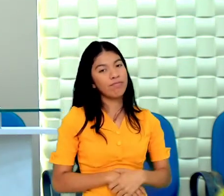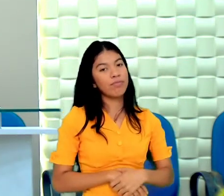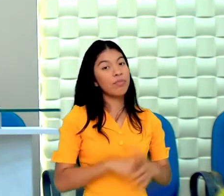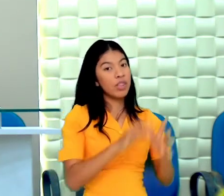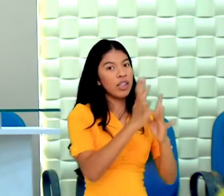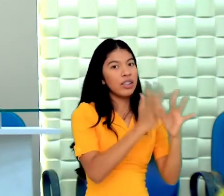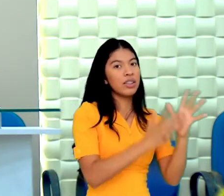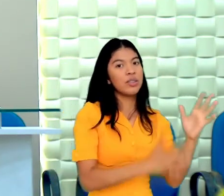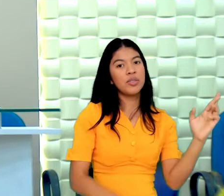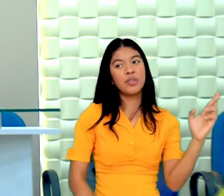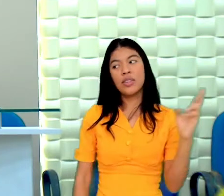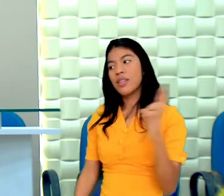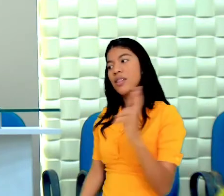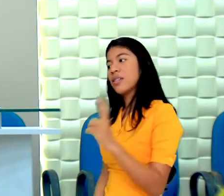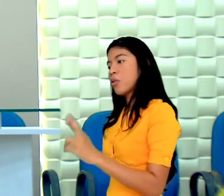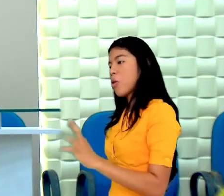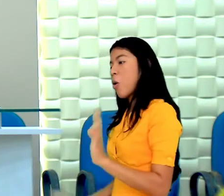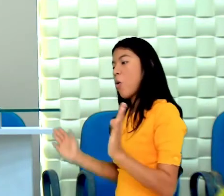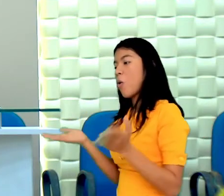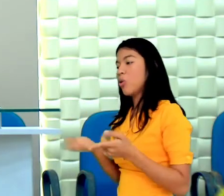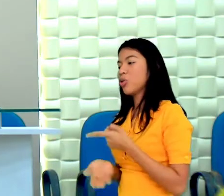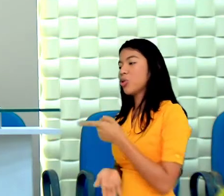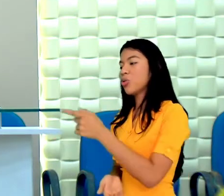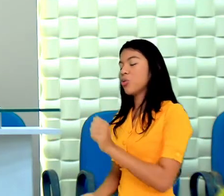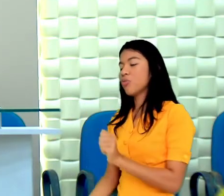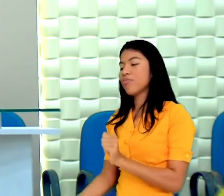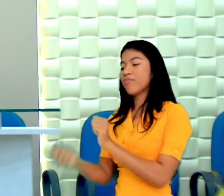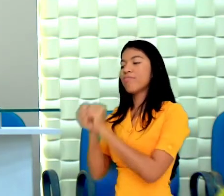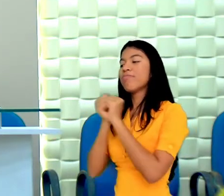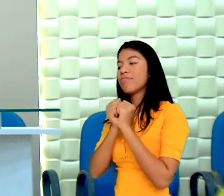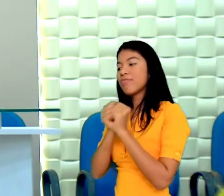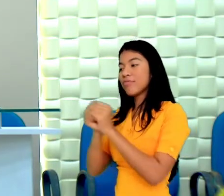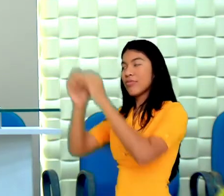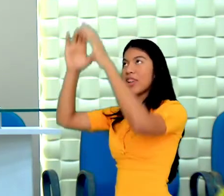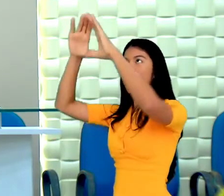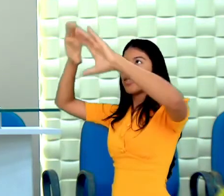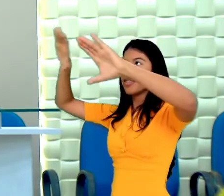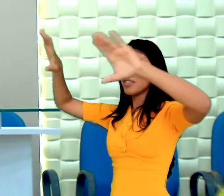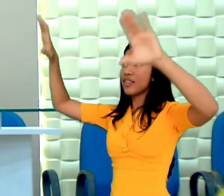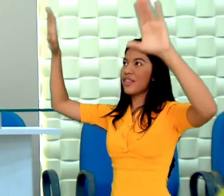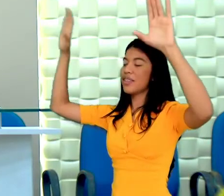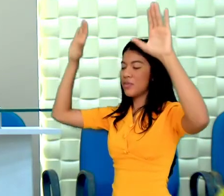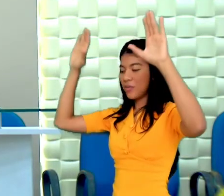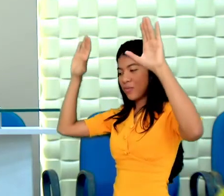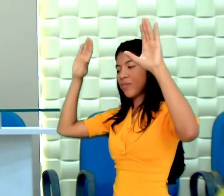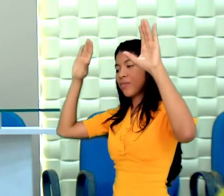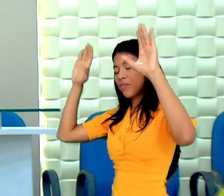E Jesus diz: hoje estarás comigo no paraíso.